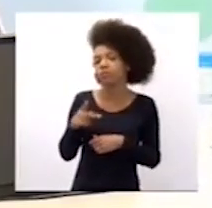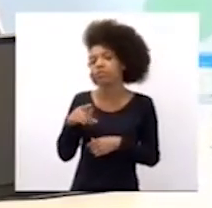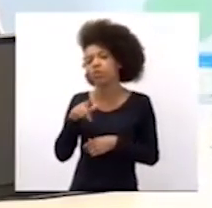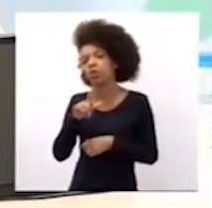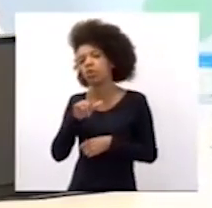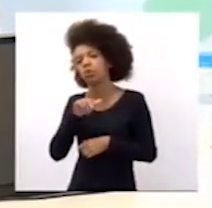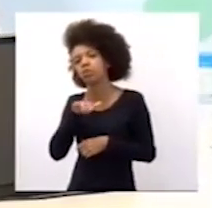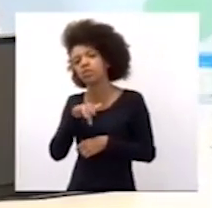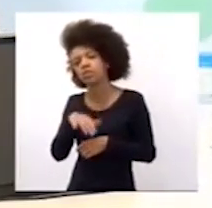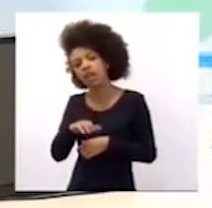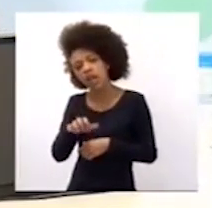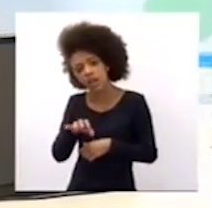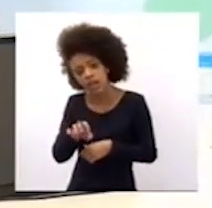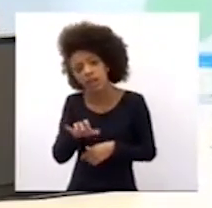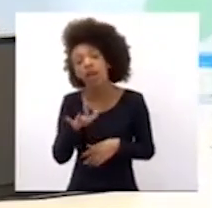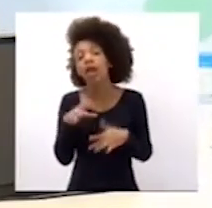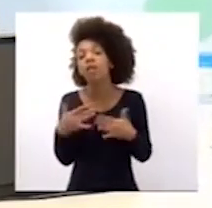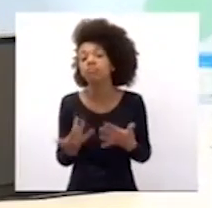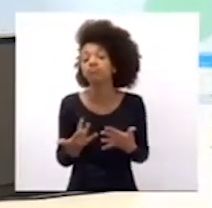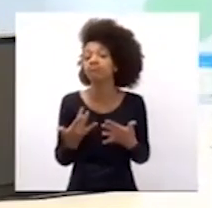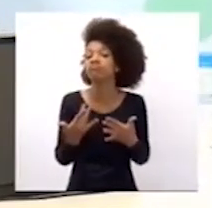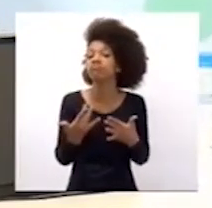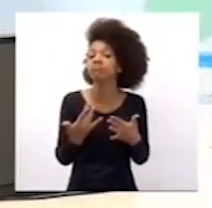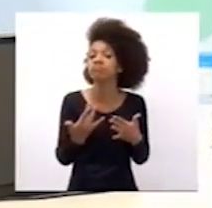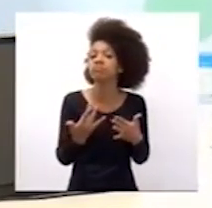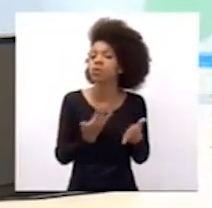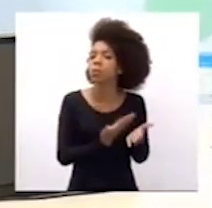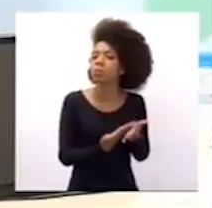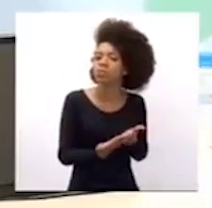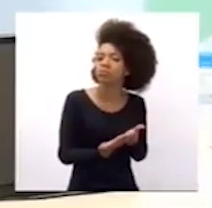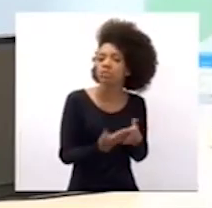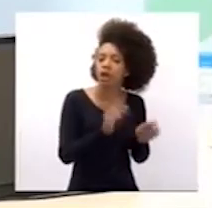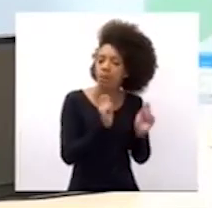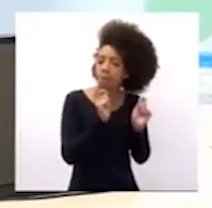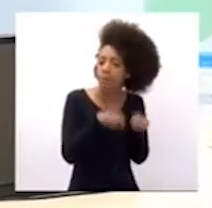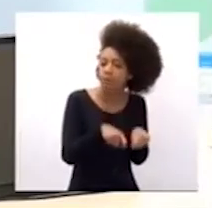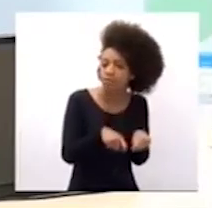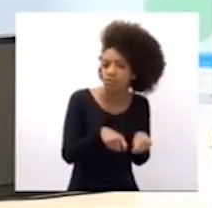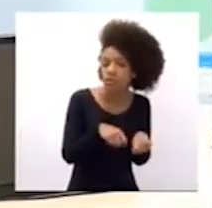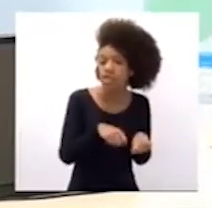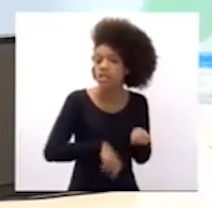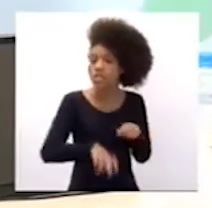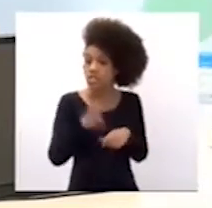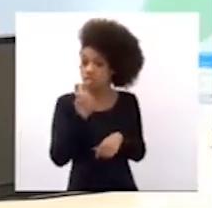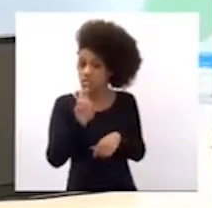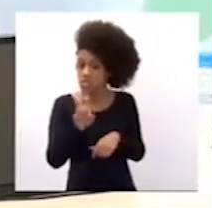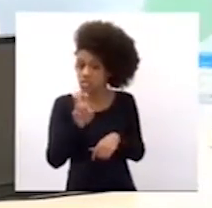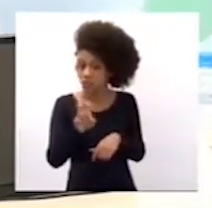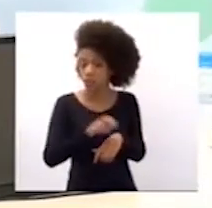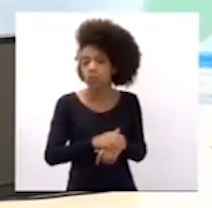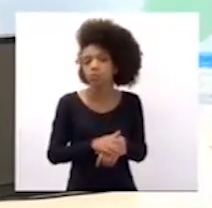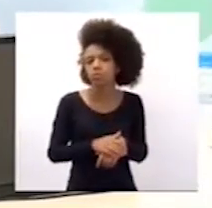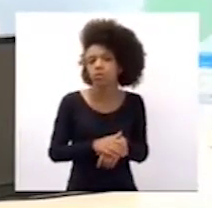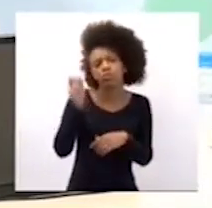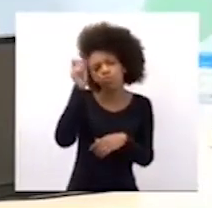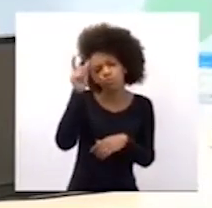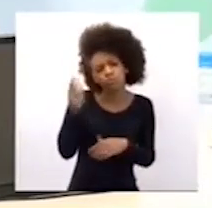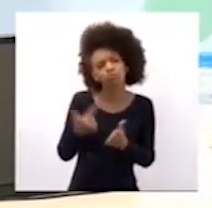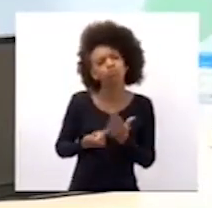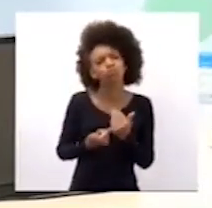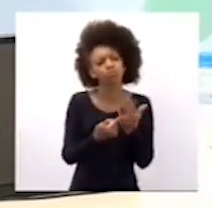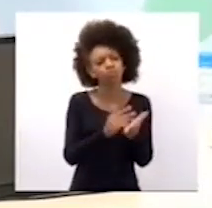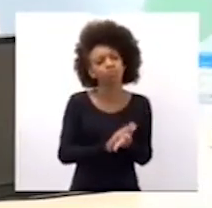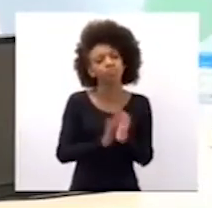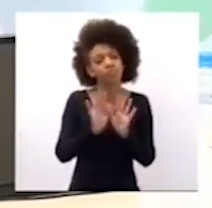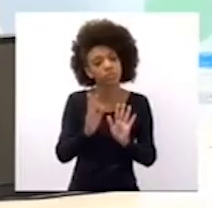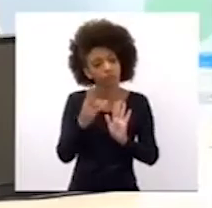Lucilene, nós trabalhamos a partir da competência 5, que dispõe sobre a cultura digital. Então,